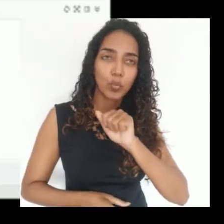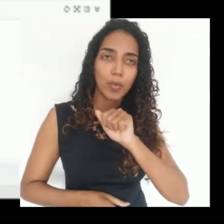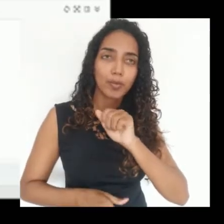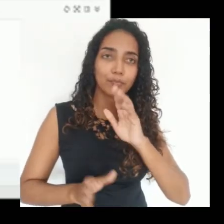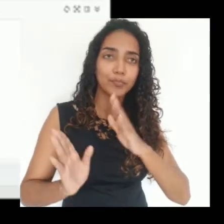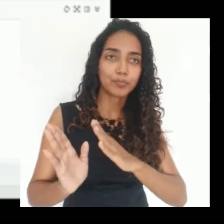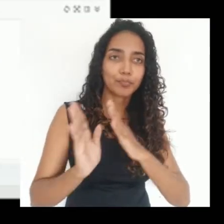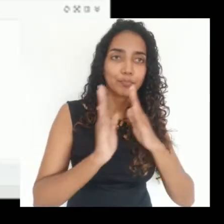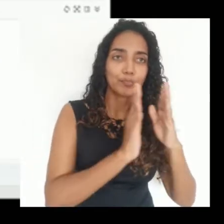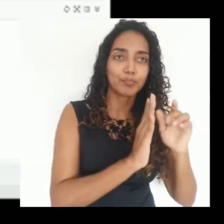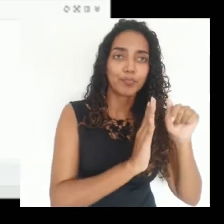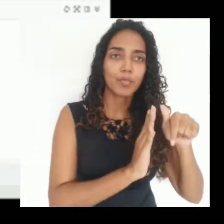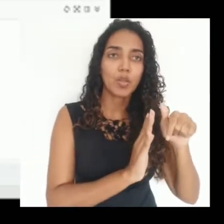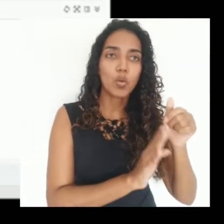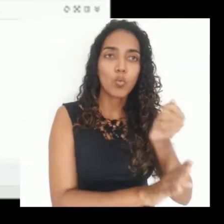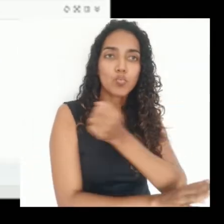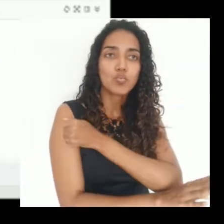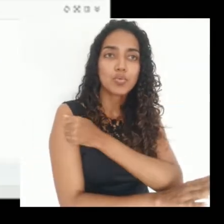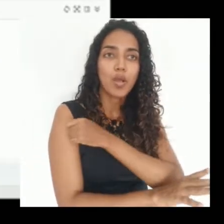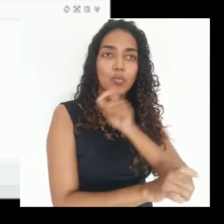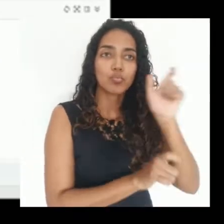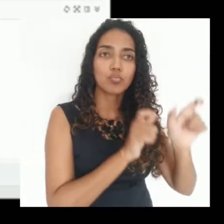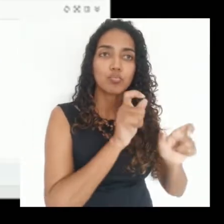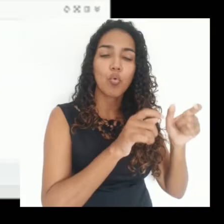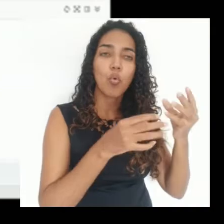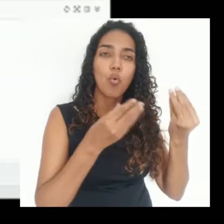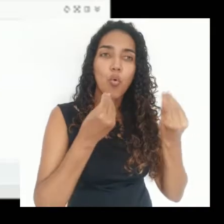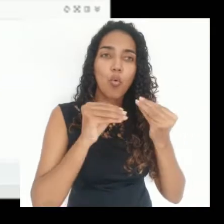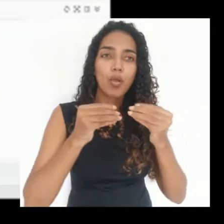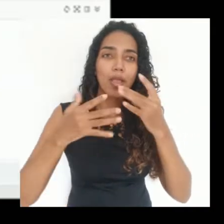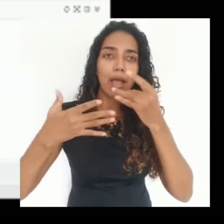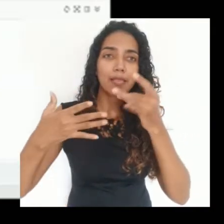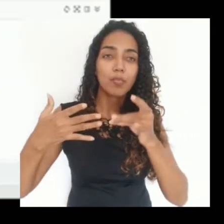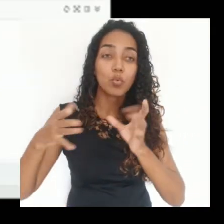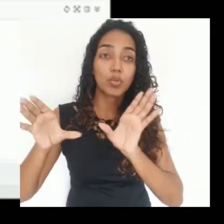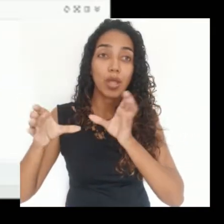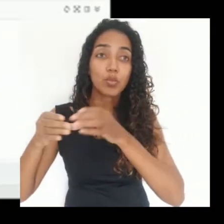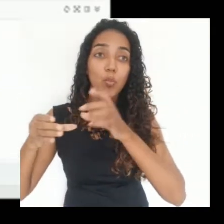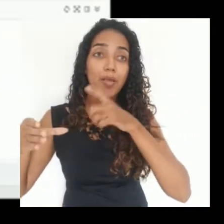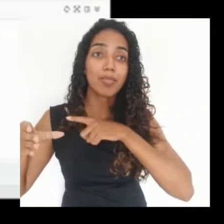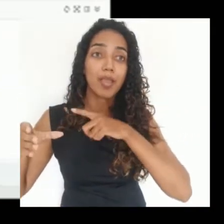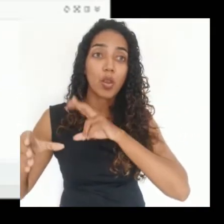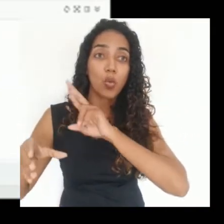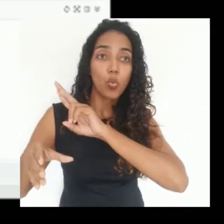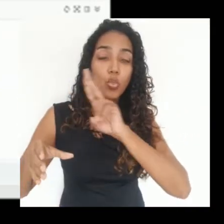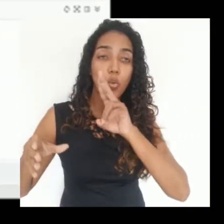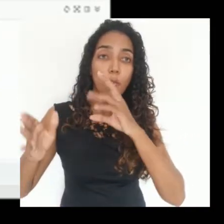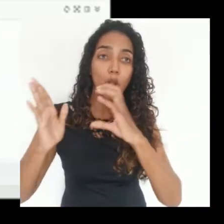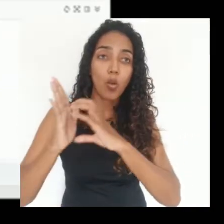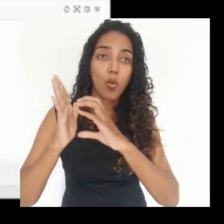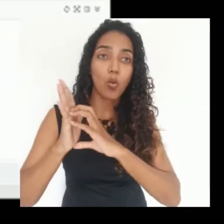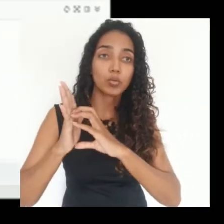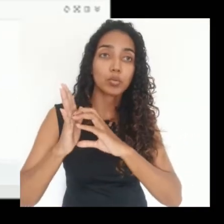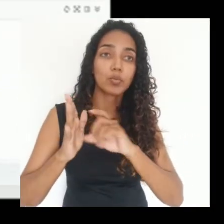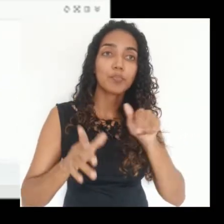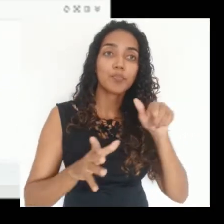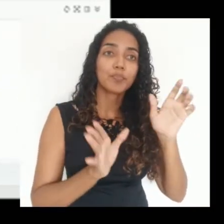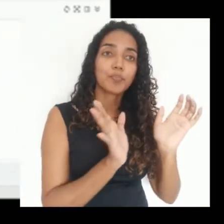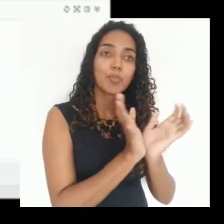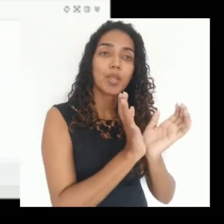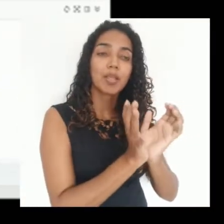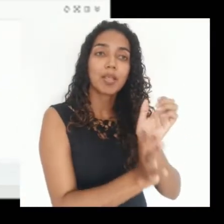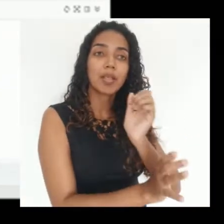as partes. Coloquei aqui os atributos. A turma possui um código e um nome. E o aluno possui aqui a matrícula e o nome. Apenas